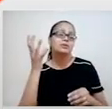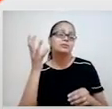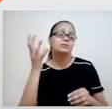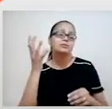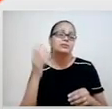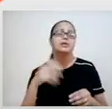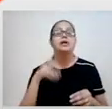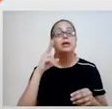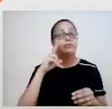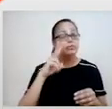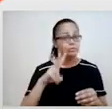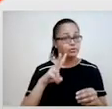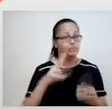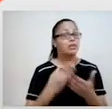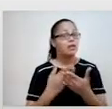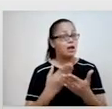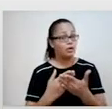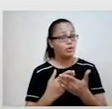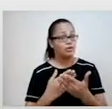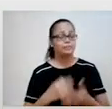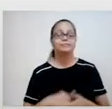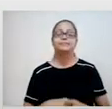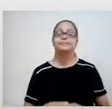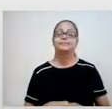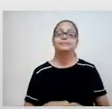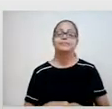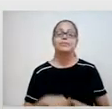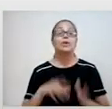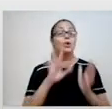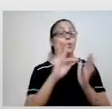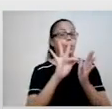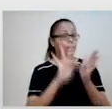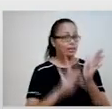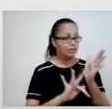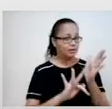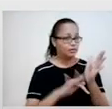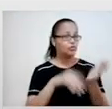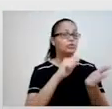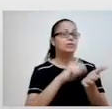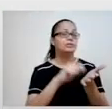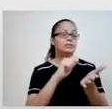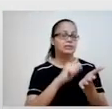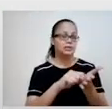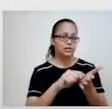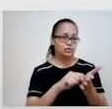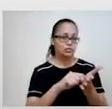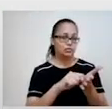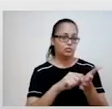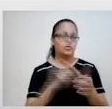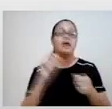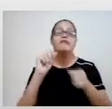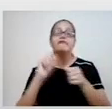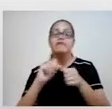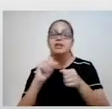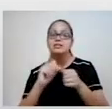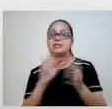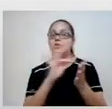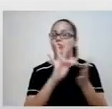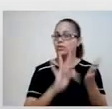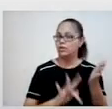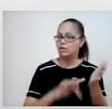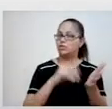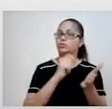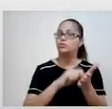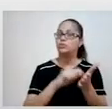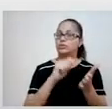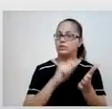nós vamos ver agora nessa aula, tá? Bom, o texto escrito. Primeira coisa, A produção de um texto escrito, ela